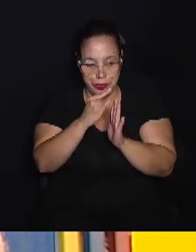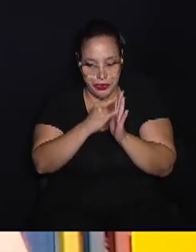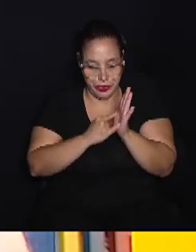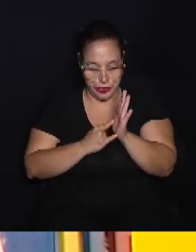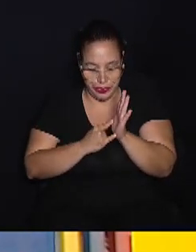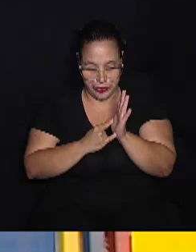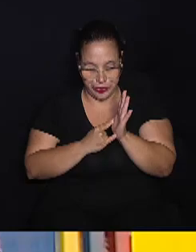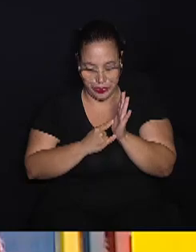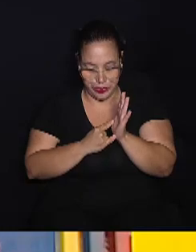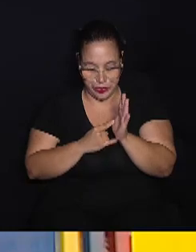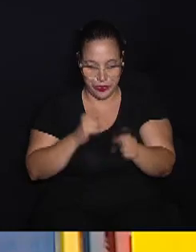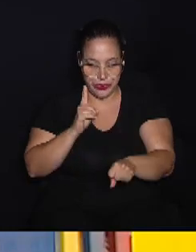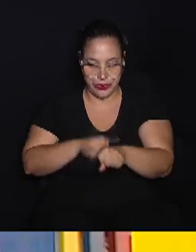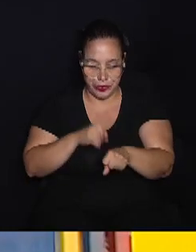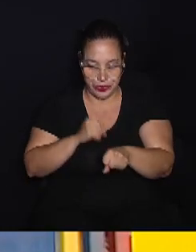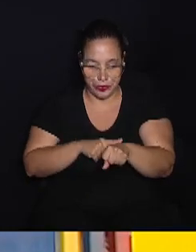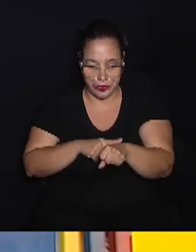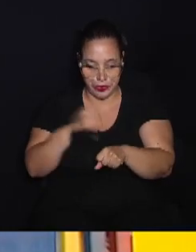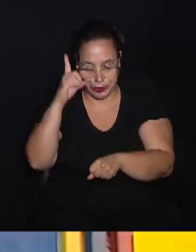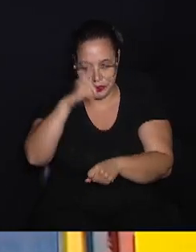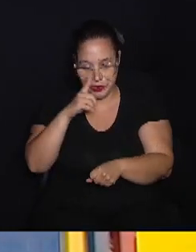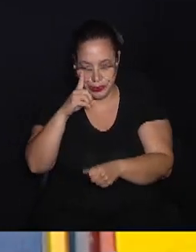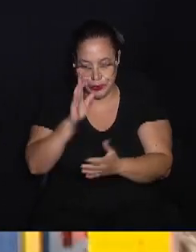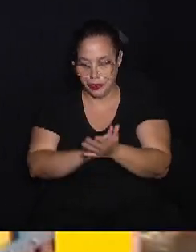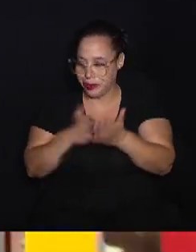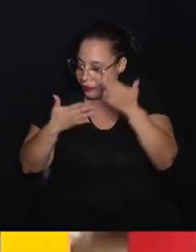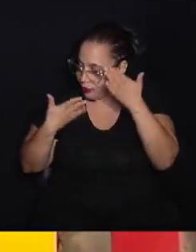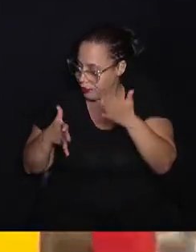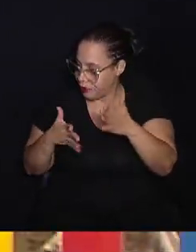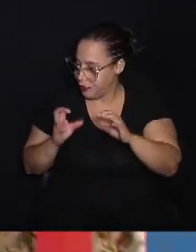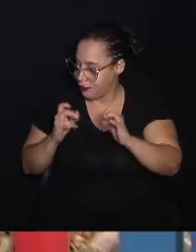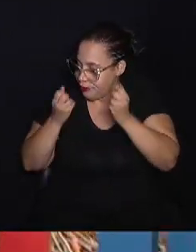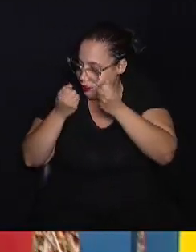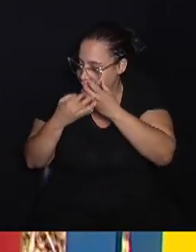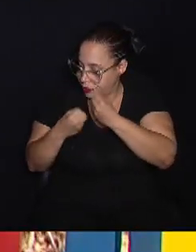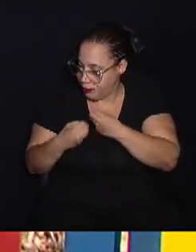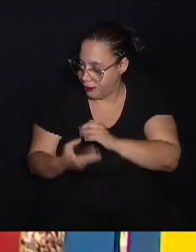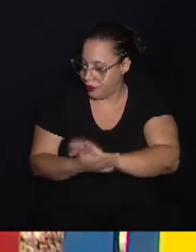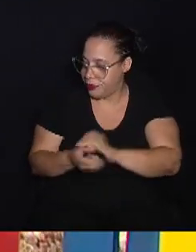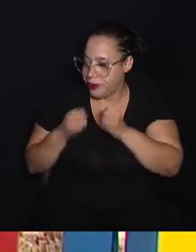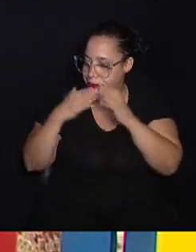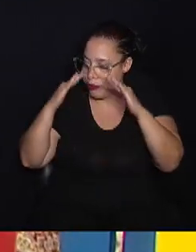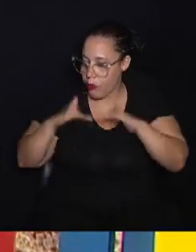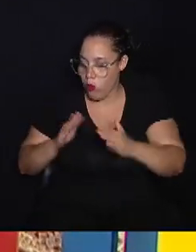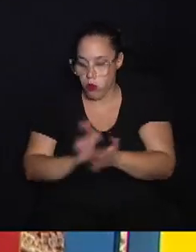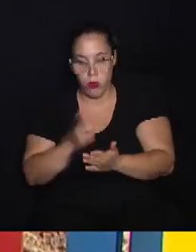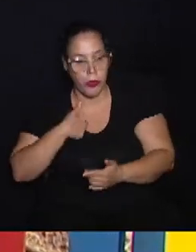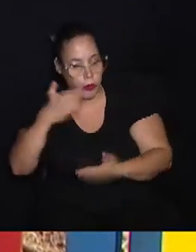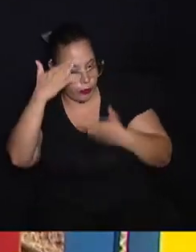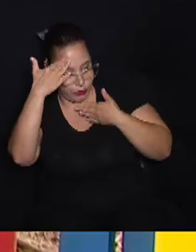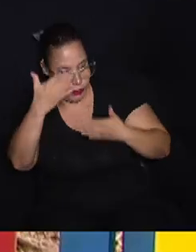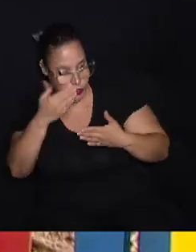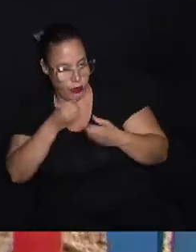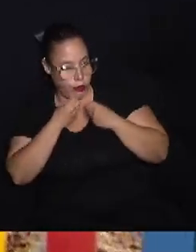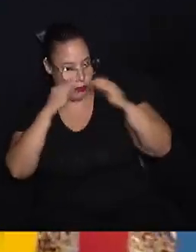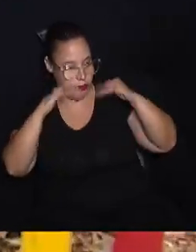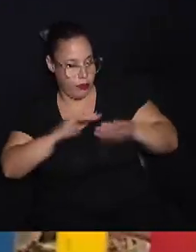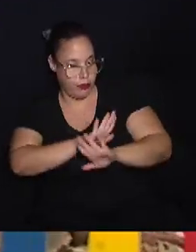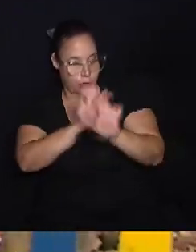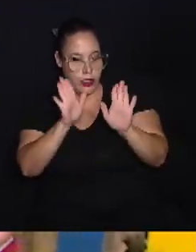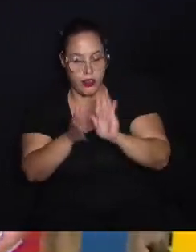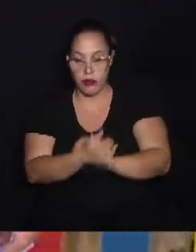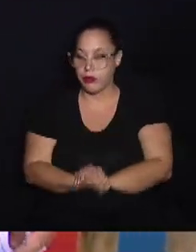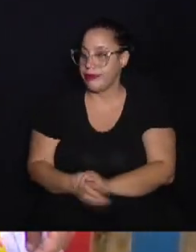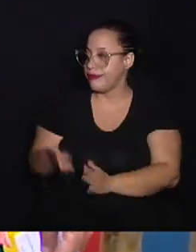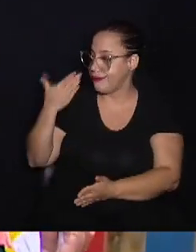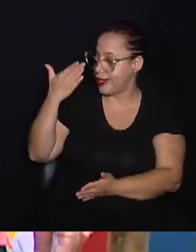do da data e horário em que fizerem a inscrição José muito obrigado por todas essas informações tenha uma boa tarde viu Eu que agradeço Boa tarde a todos